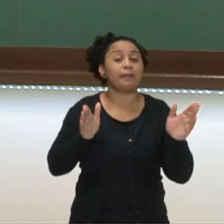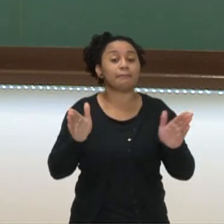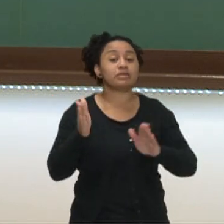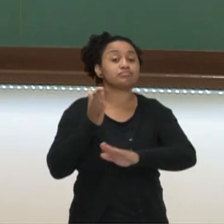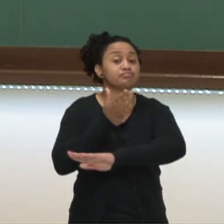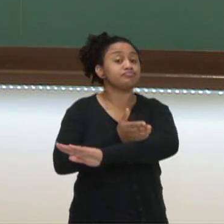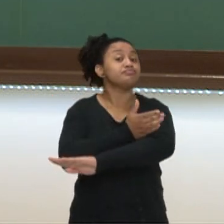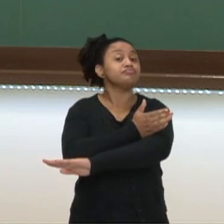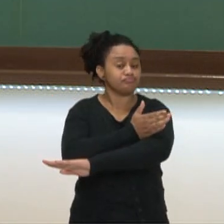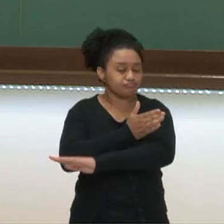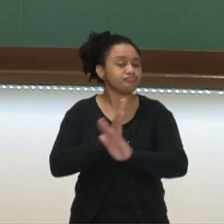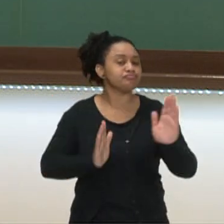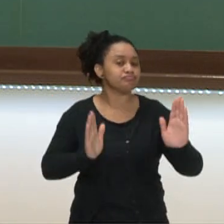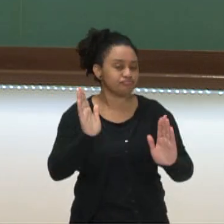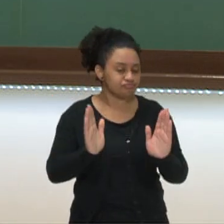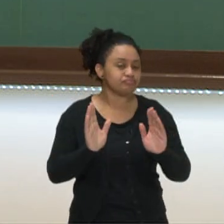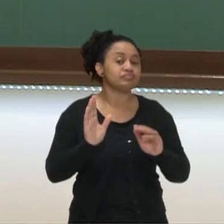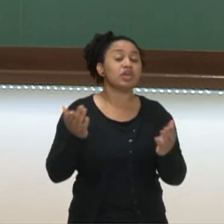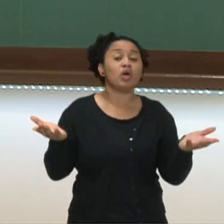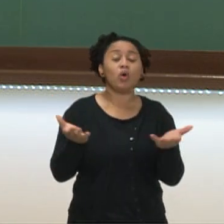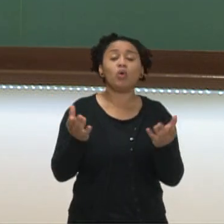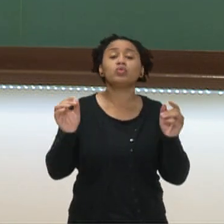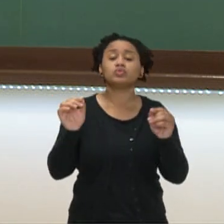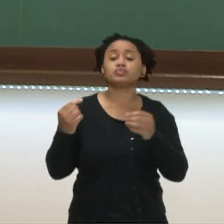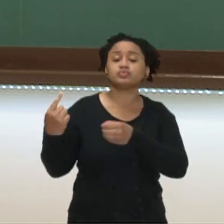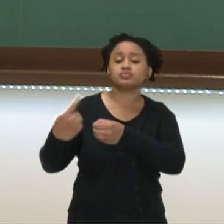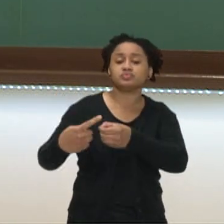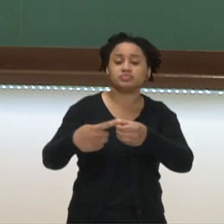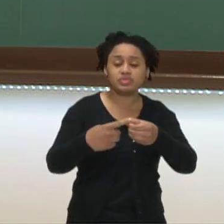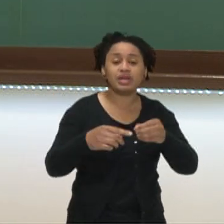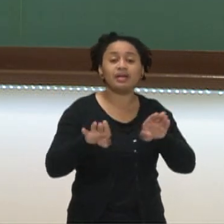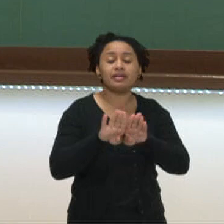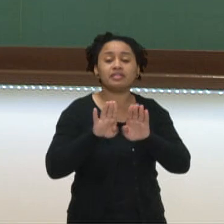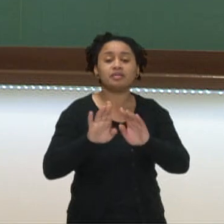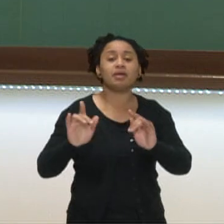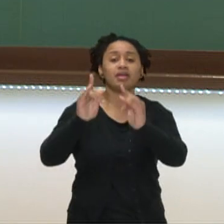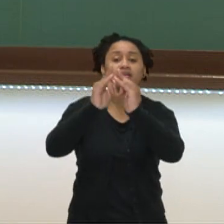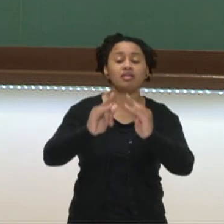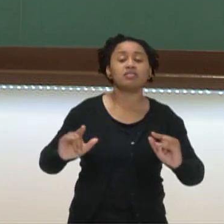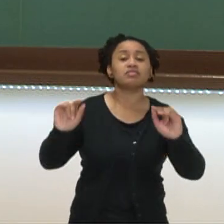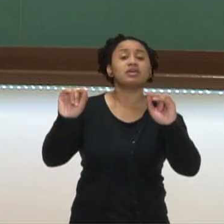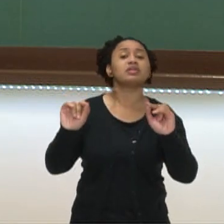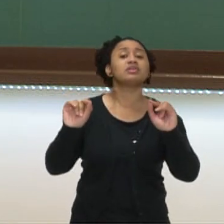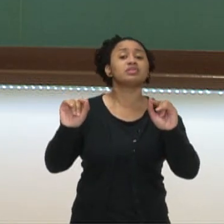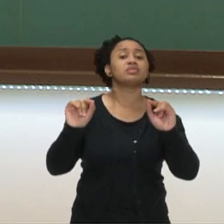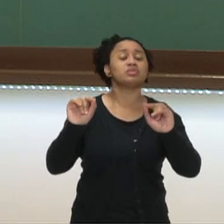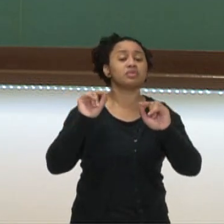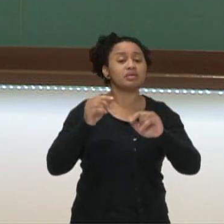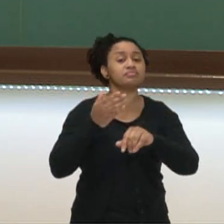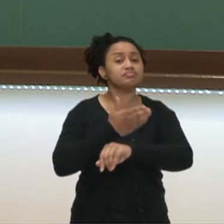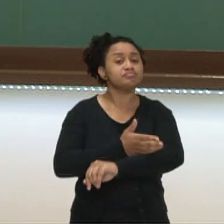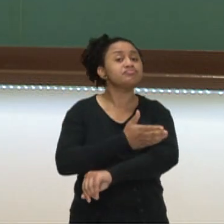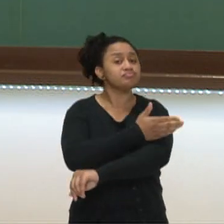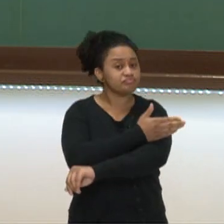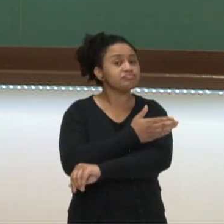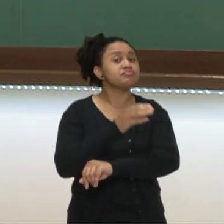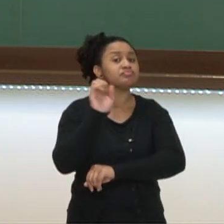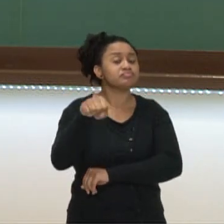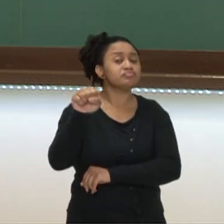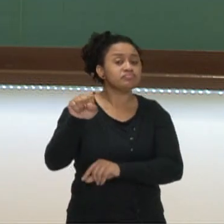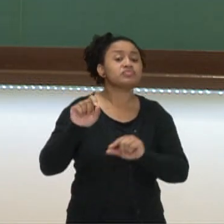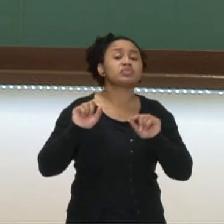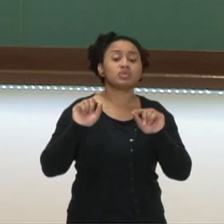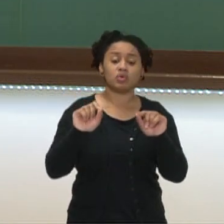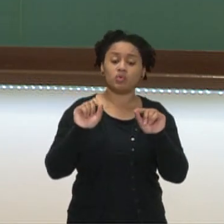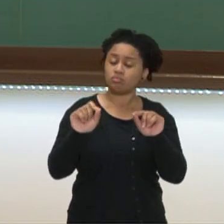e hoje vamos falar sobre as cidades e também as feiras medievais. Sim, pessoal, as feiras